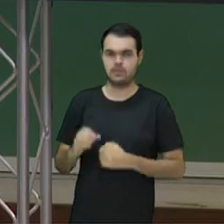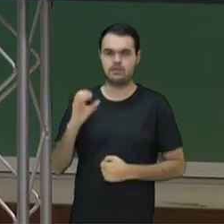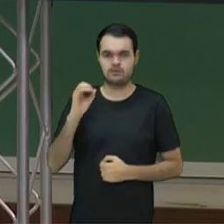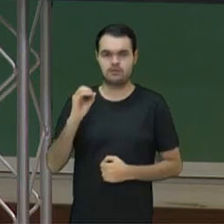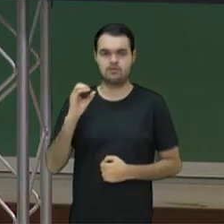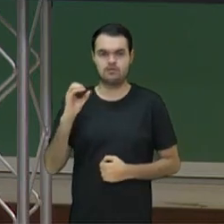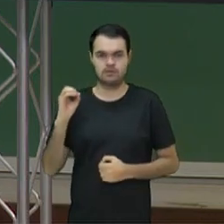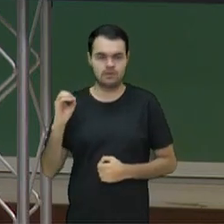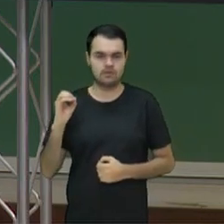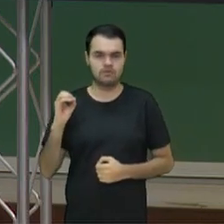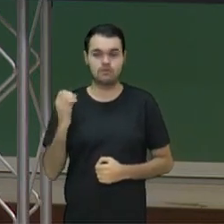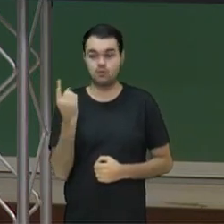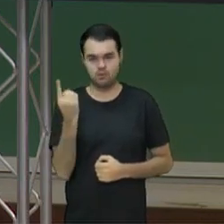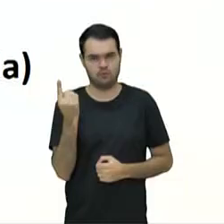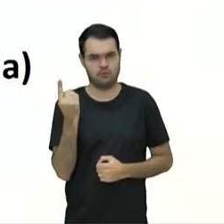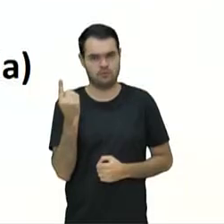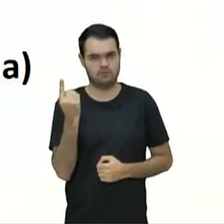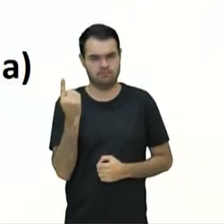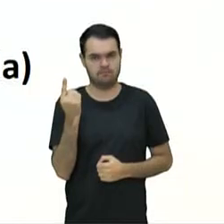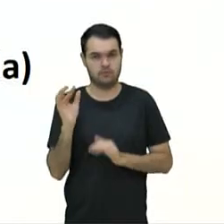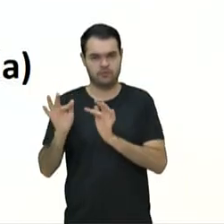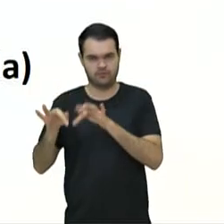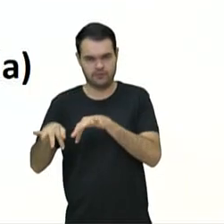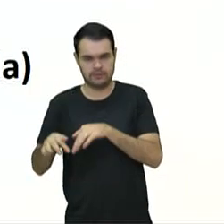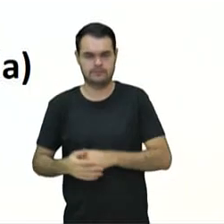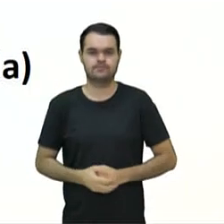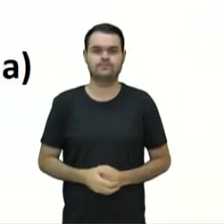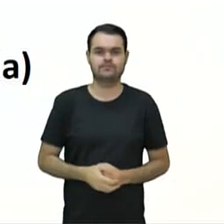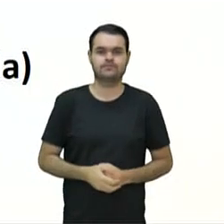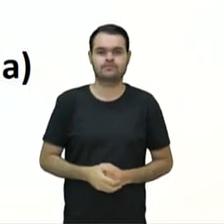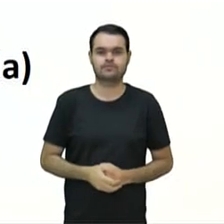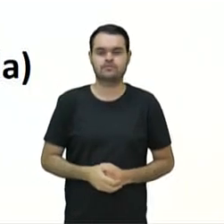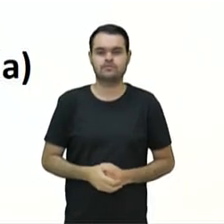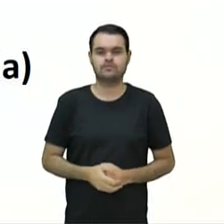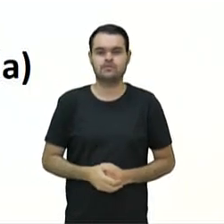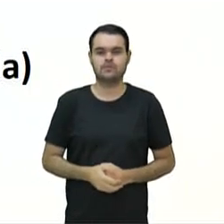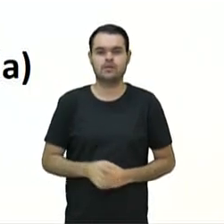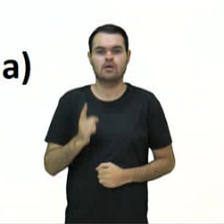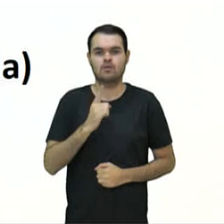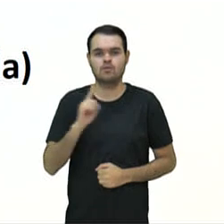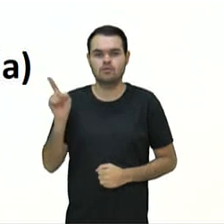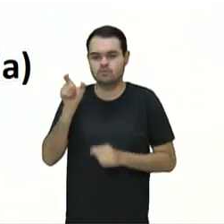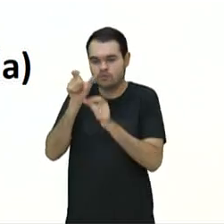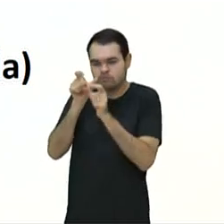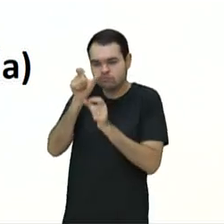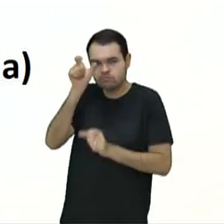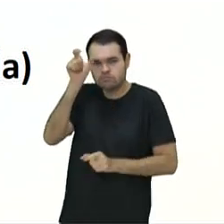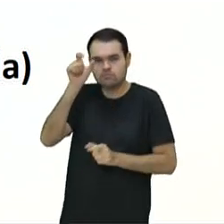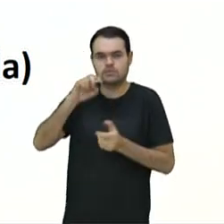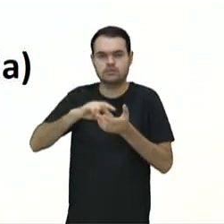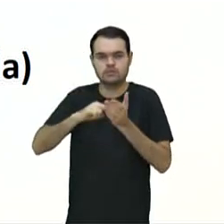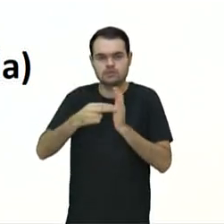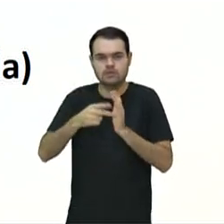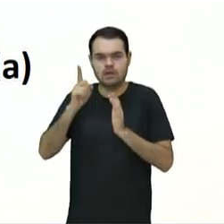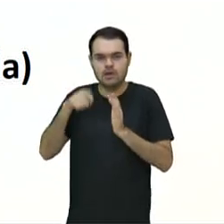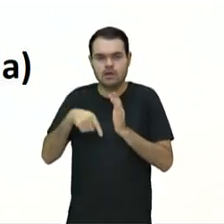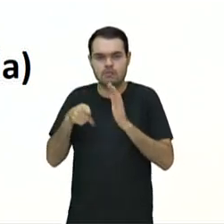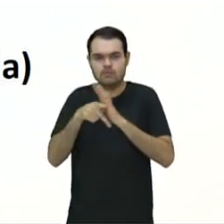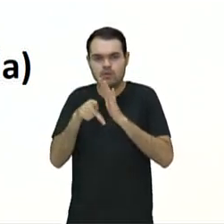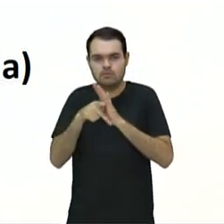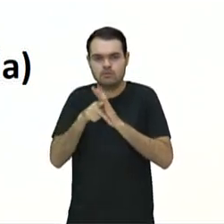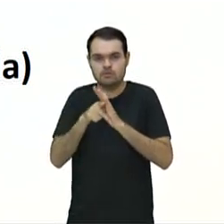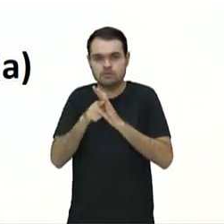0, 0 e 1 no final. A última coluna aqui é uma margem de segurança,